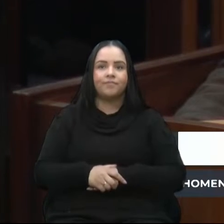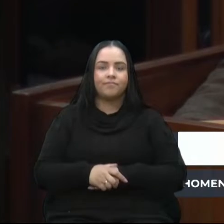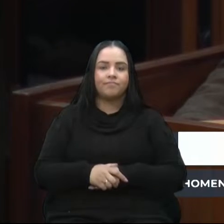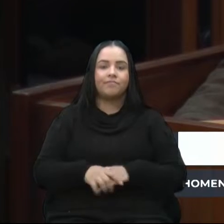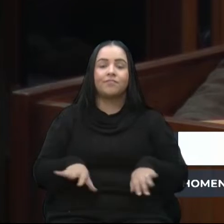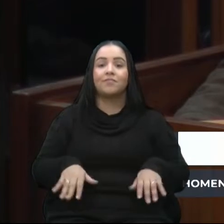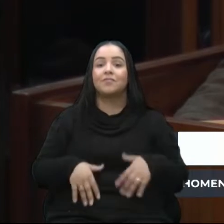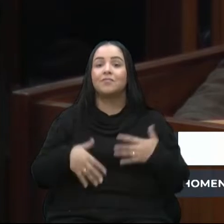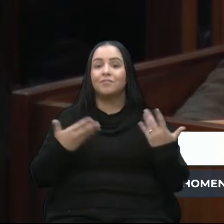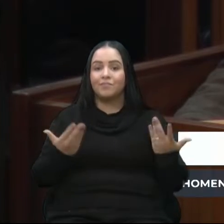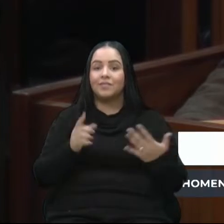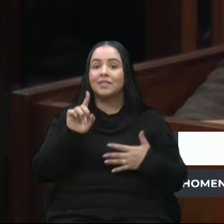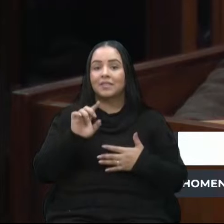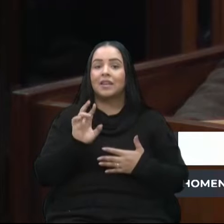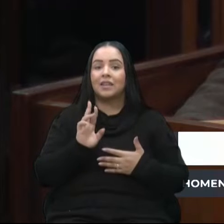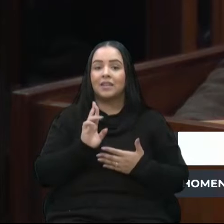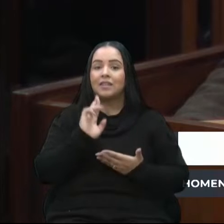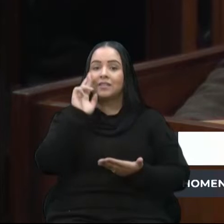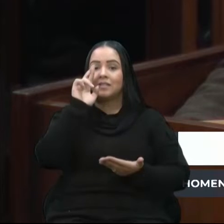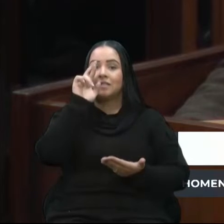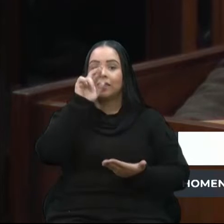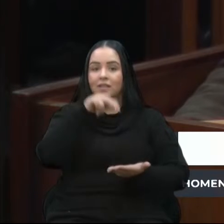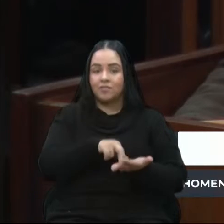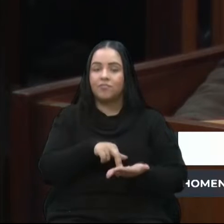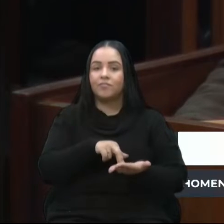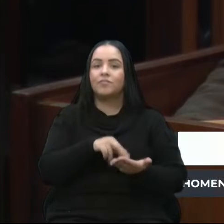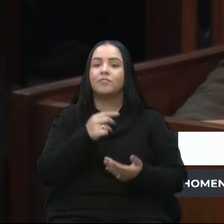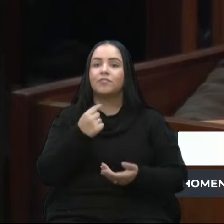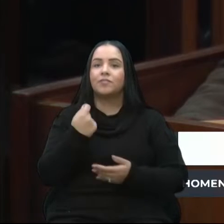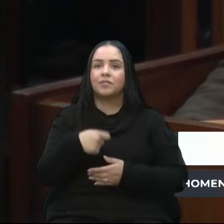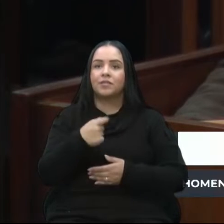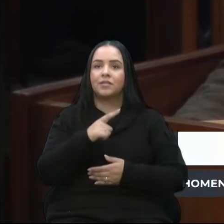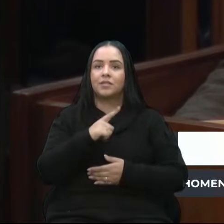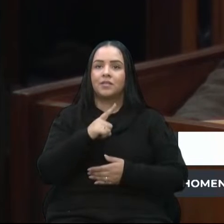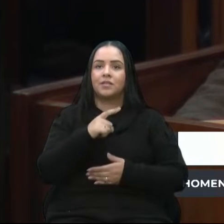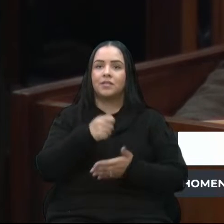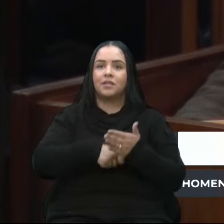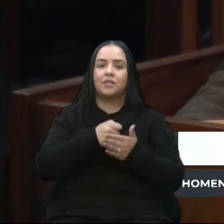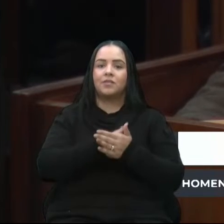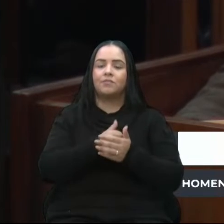Então, essa é a realidade, que tem que tentar inverter.